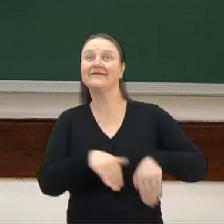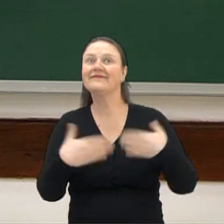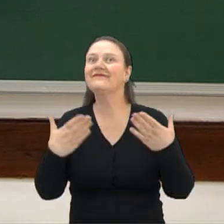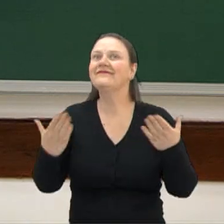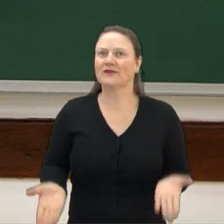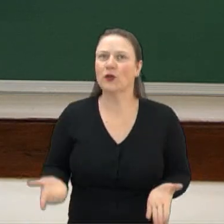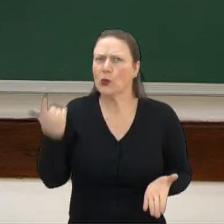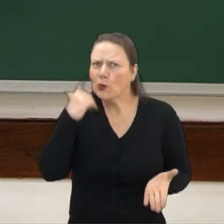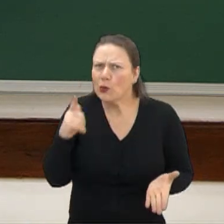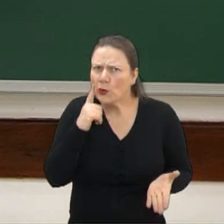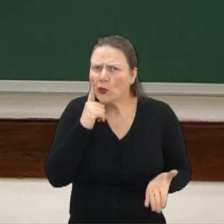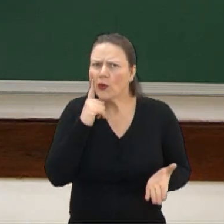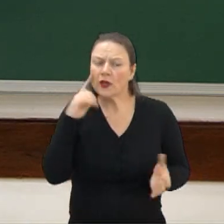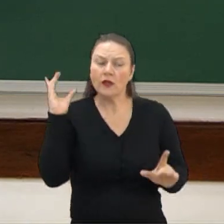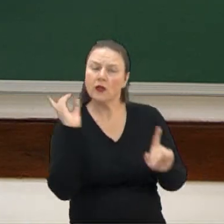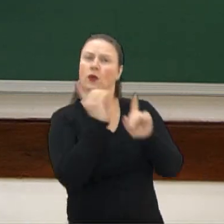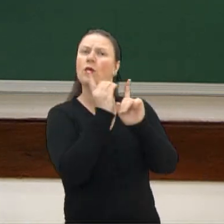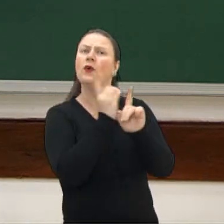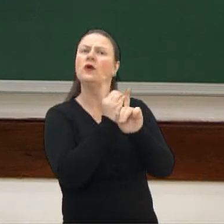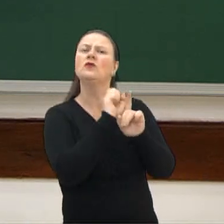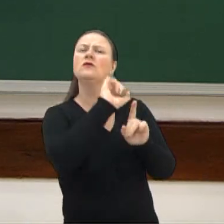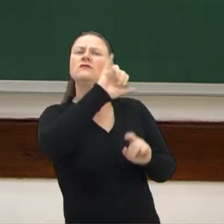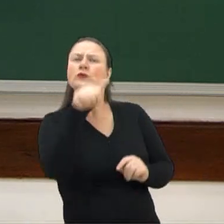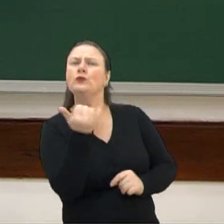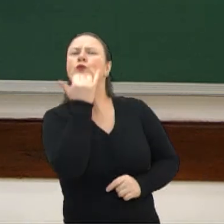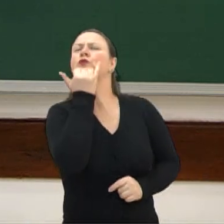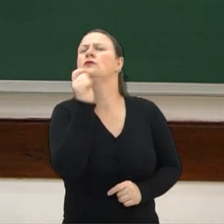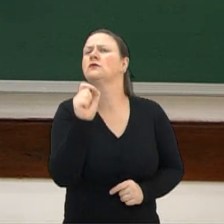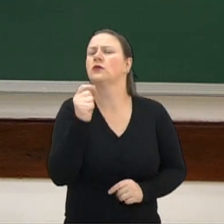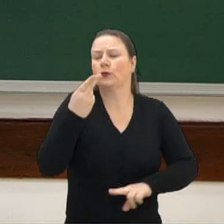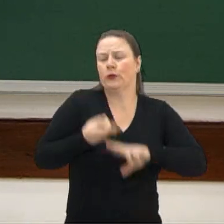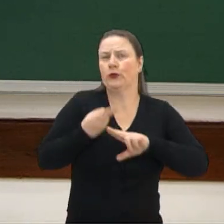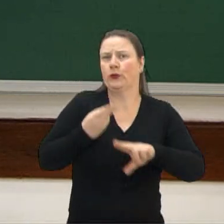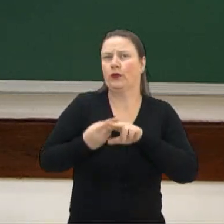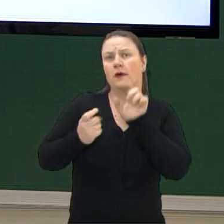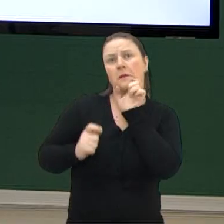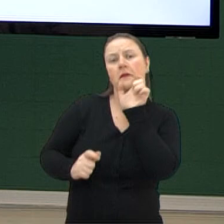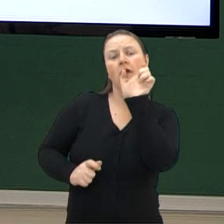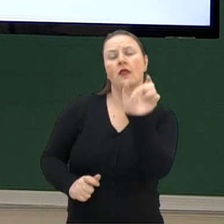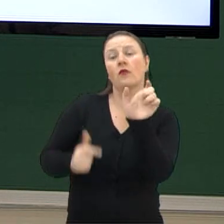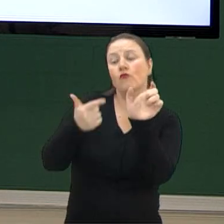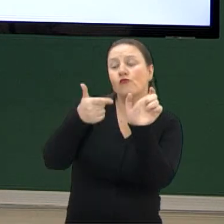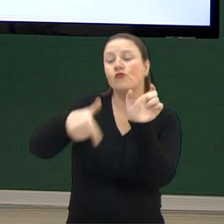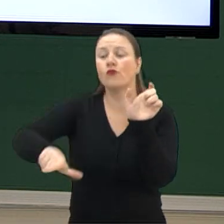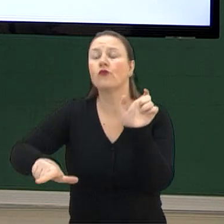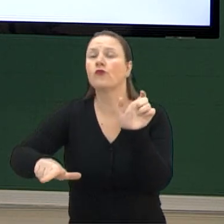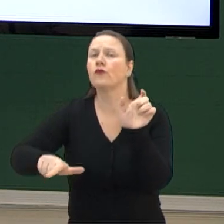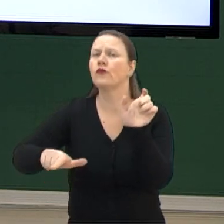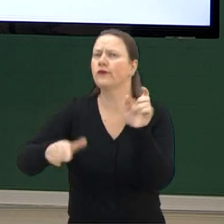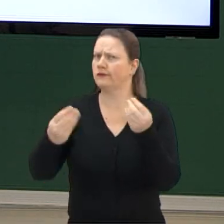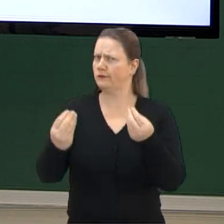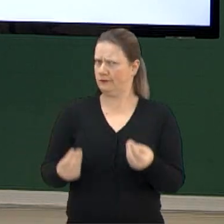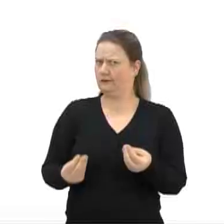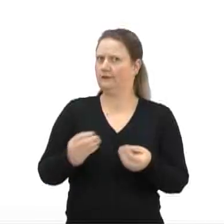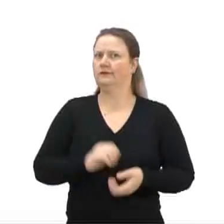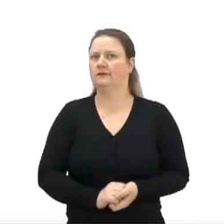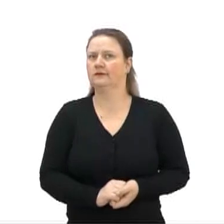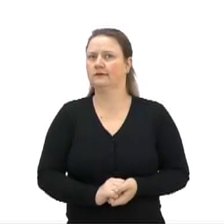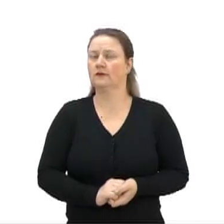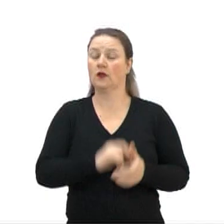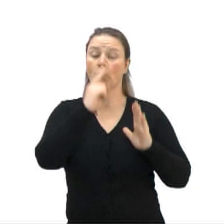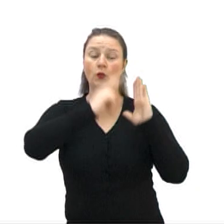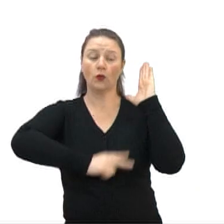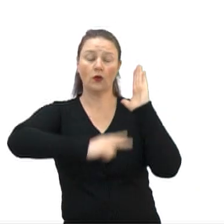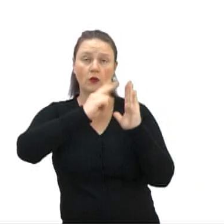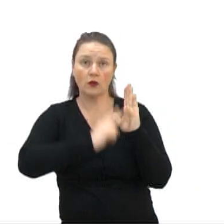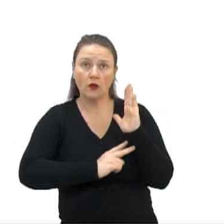Então, conseguiram encontrar a justificativa para que nós utilizemos aí a palavra novamente? Olhem só, Retratos da